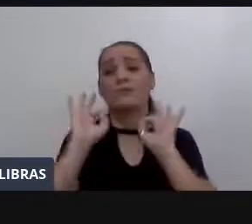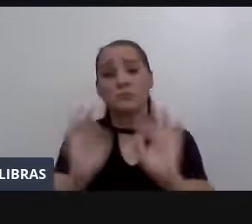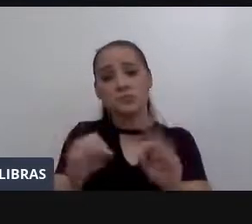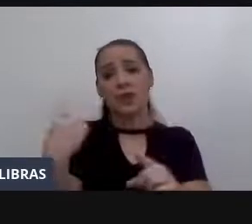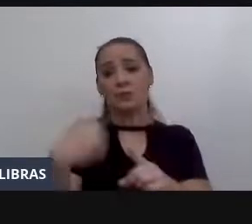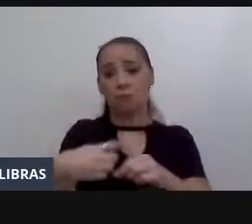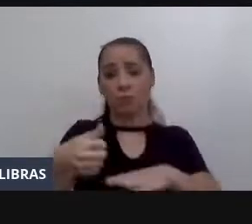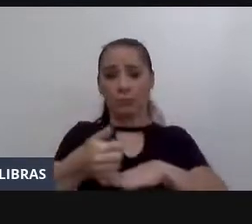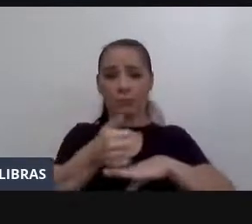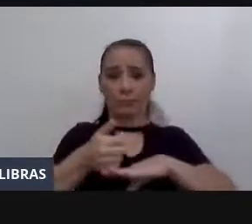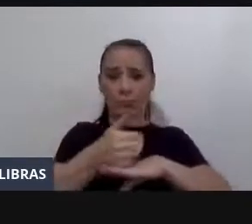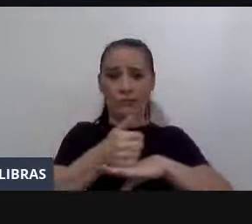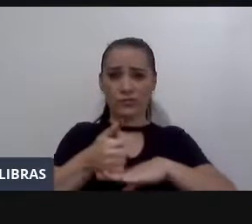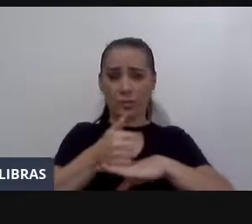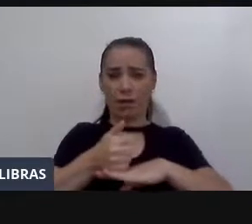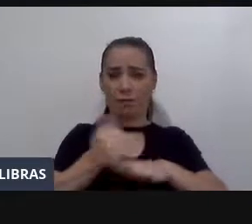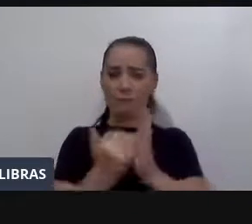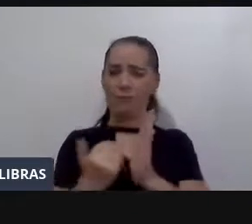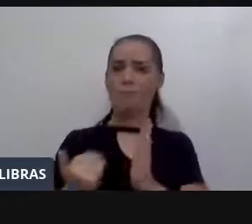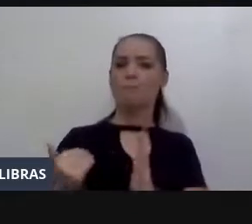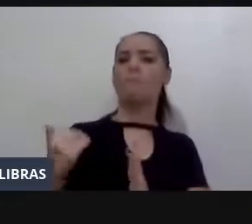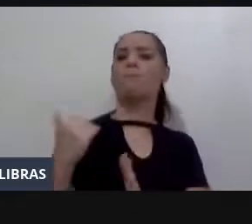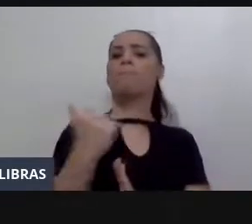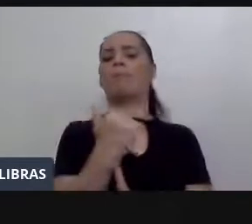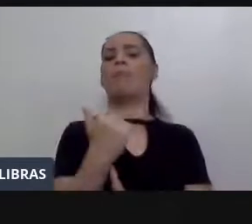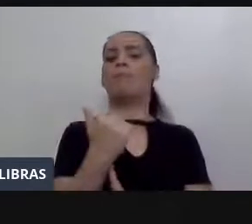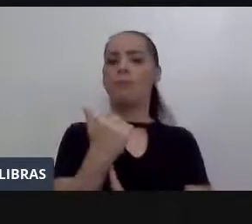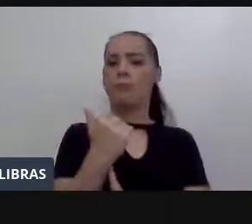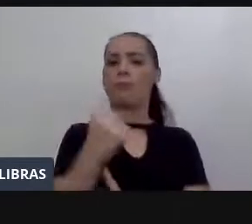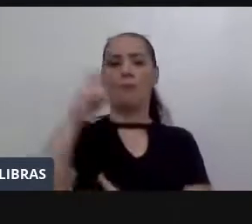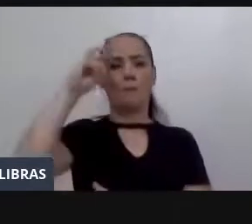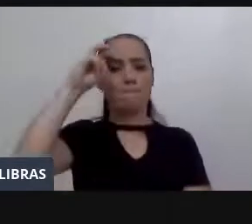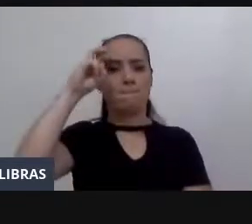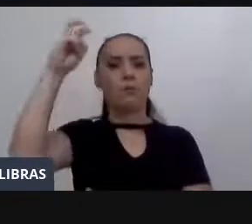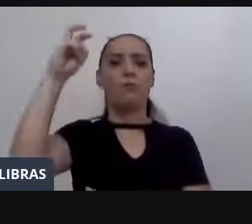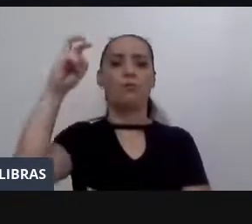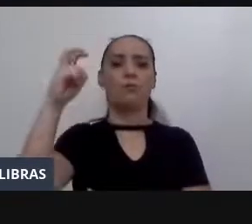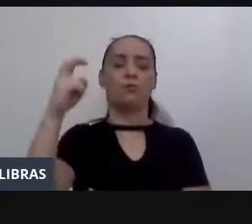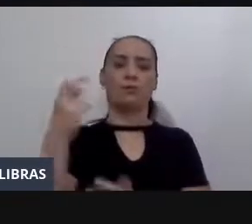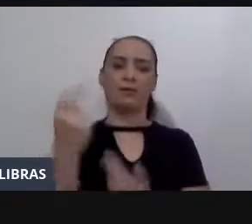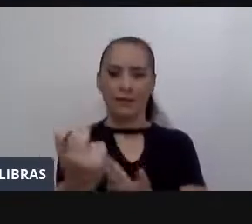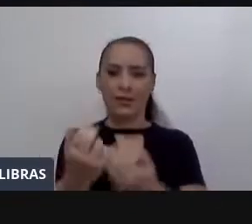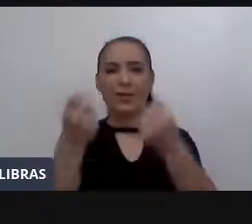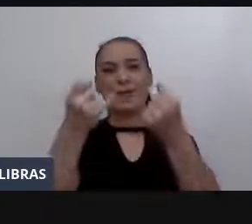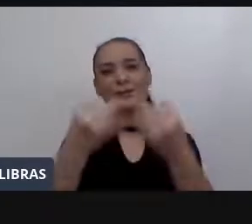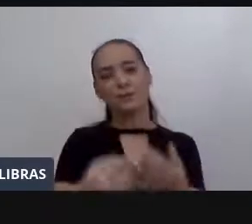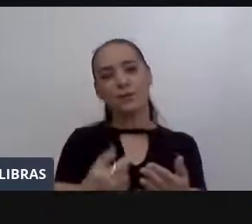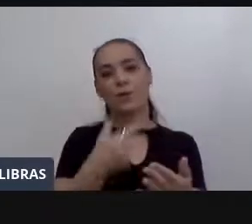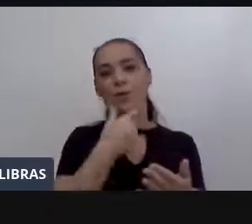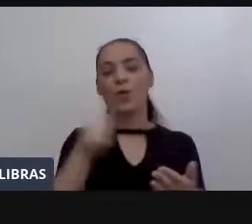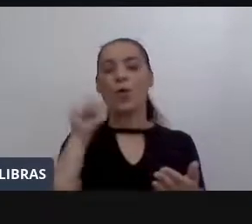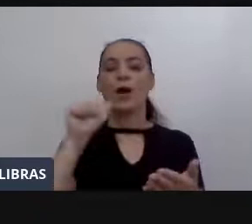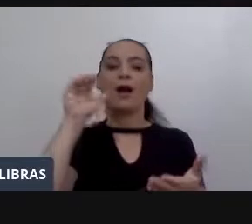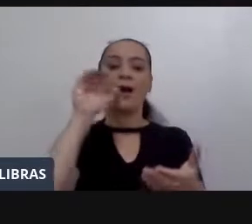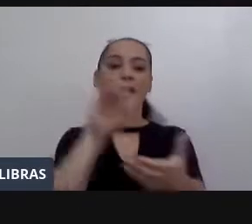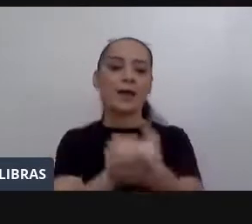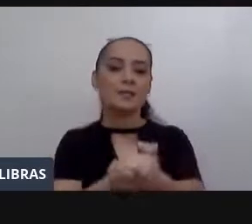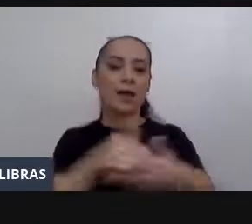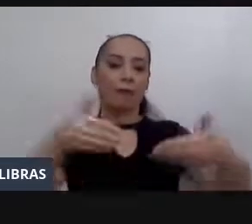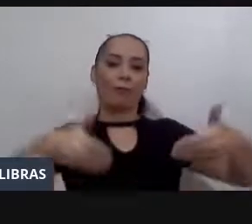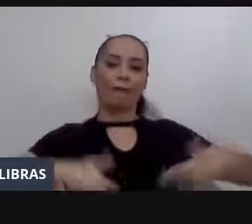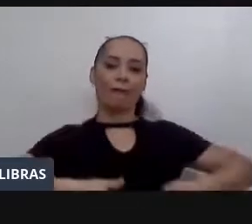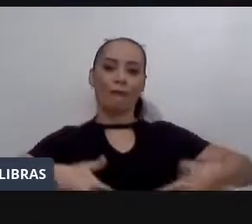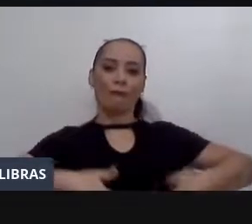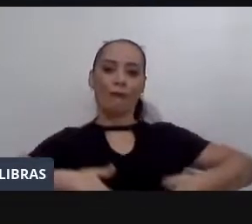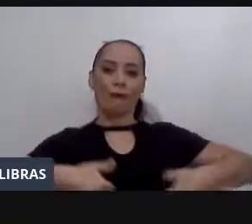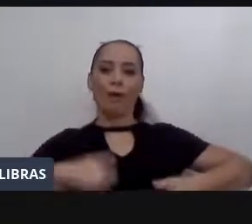nível, e, de repente, como aqui foi dito, um casal passando fome e outros ter que produzir marmita. Ela diz que uma